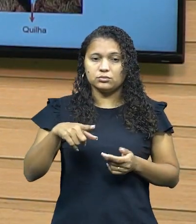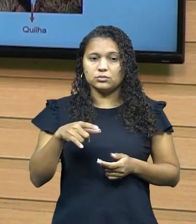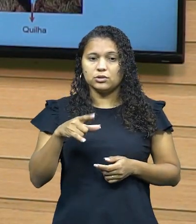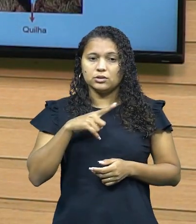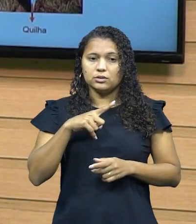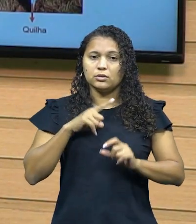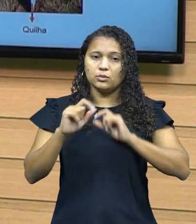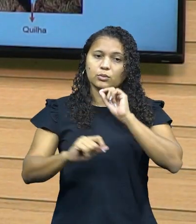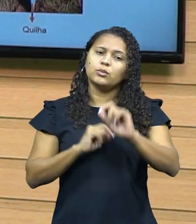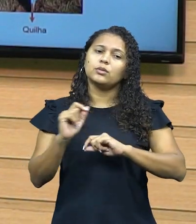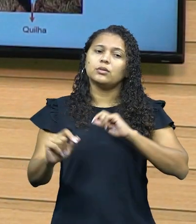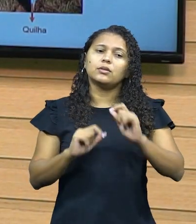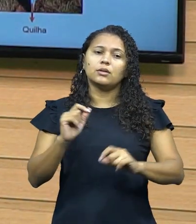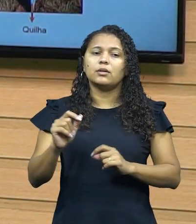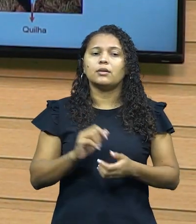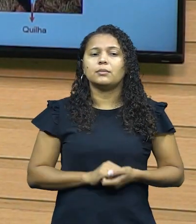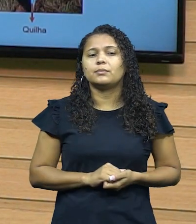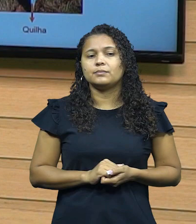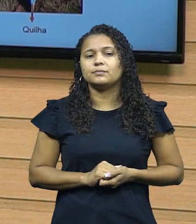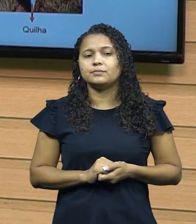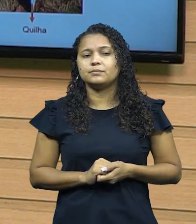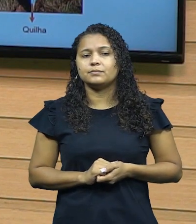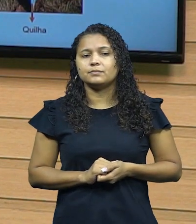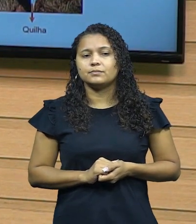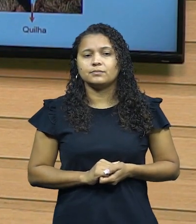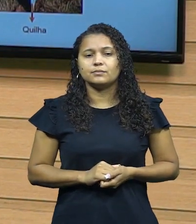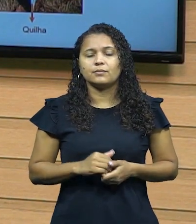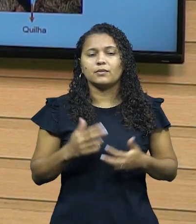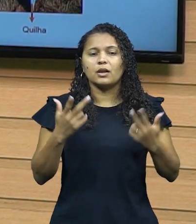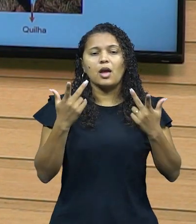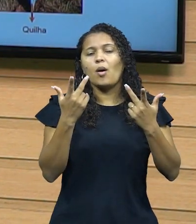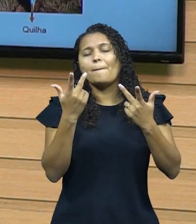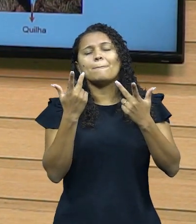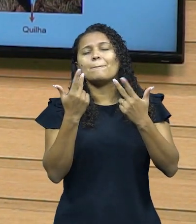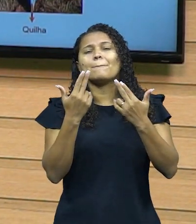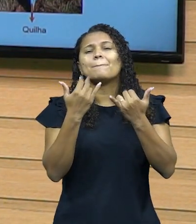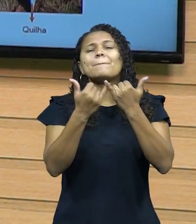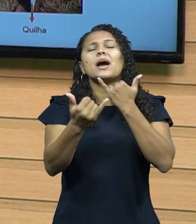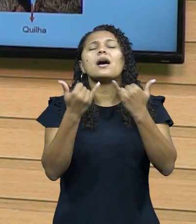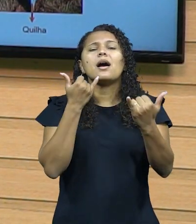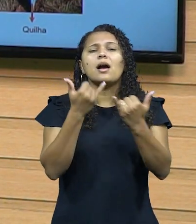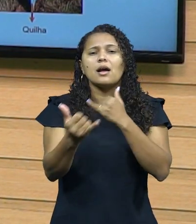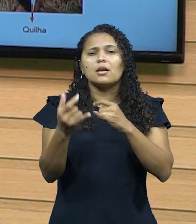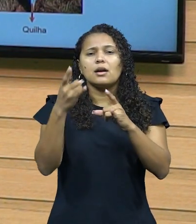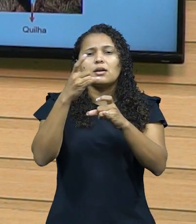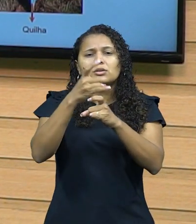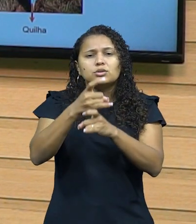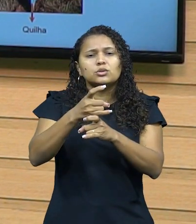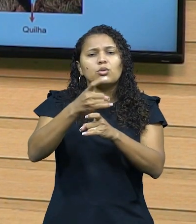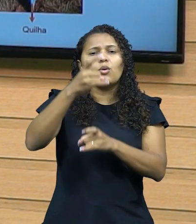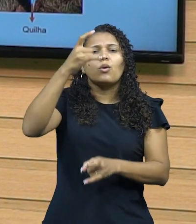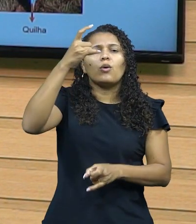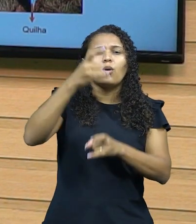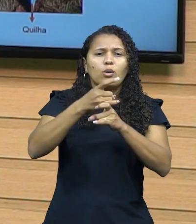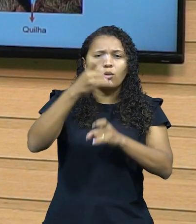vai funcionar como uma coluna vertebral, né? Então, ela é uma parte que ela vai dar